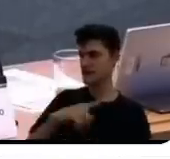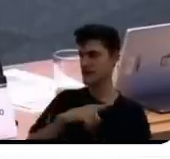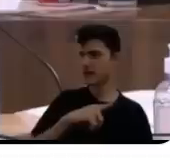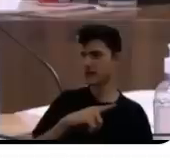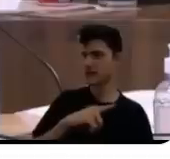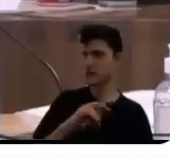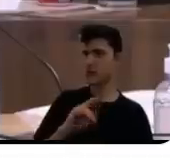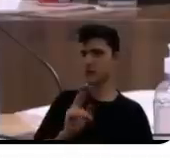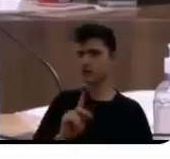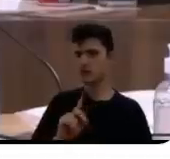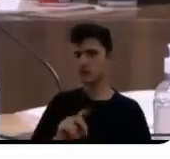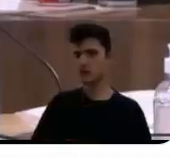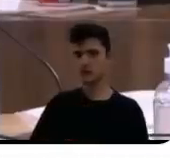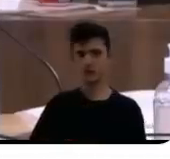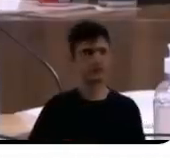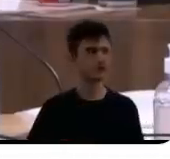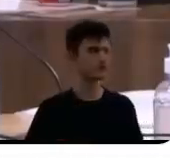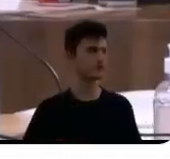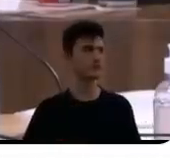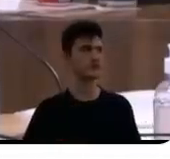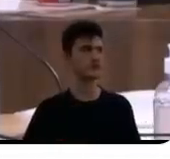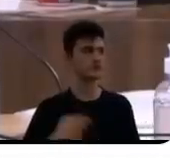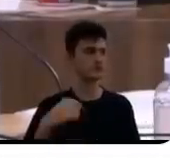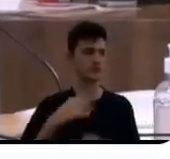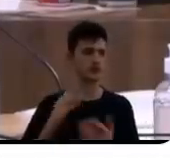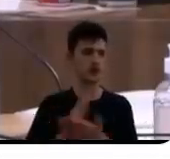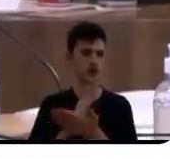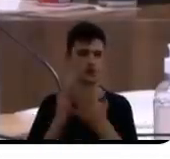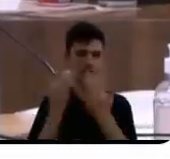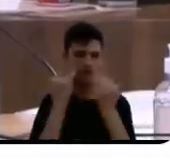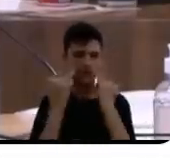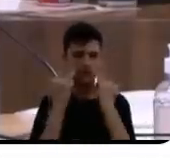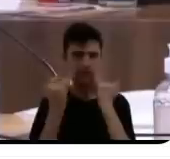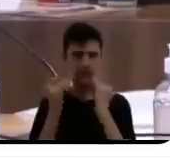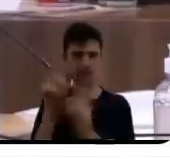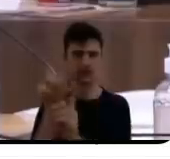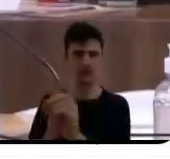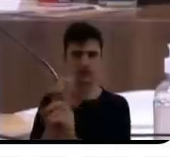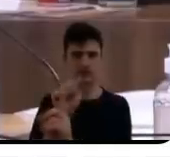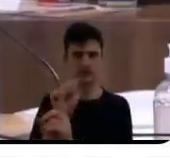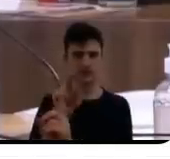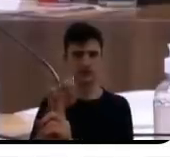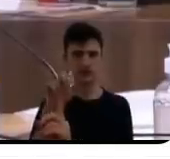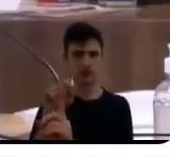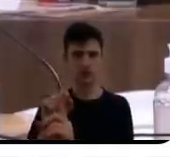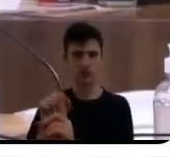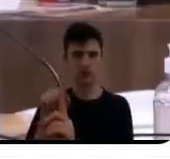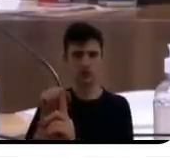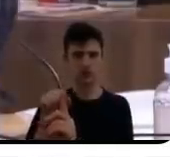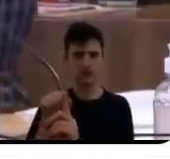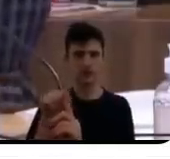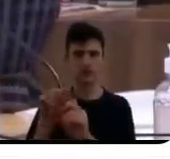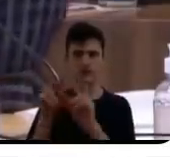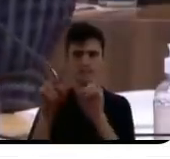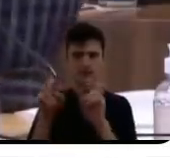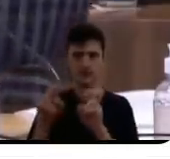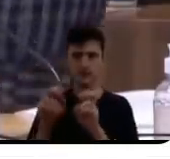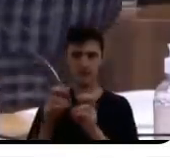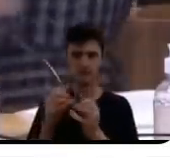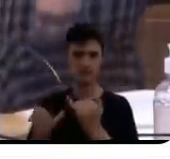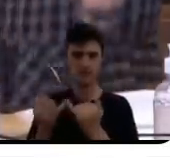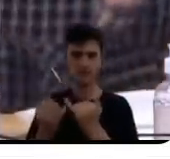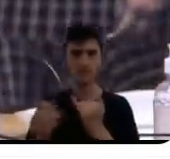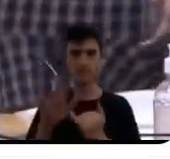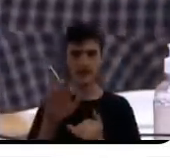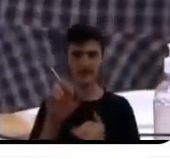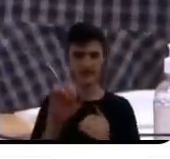eu troquei informações o Dr Saulo da bim sobre alguma coisa sobre isso mas se o senhor ler especificamente